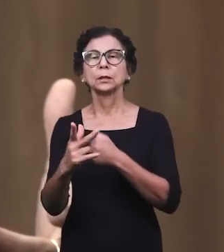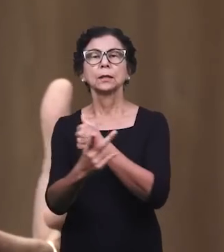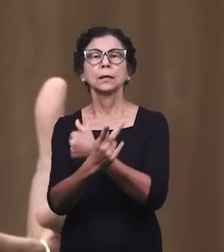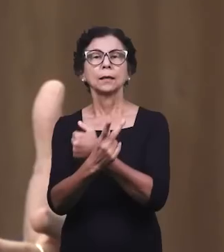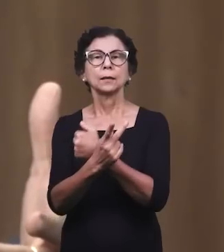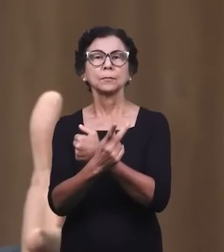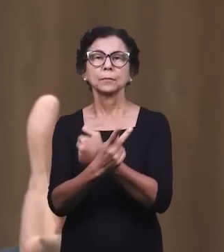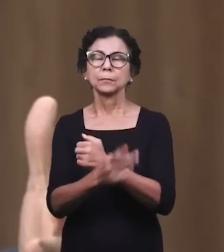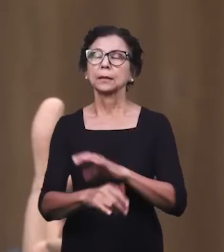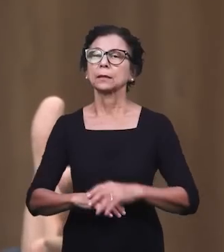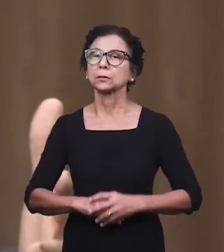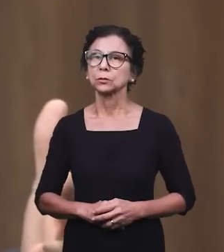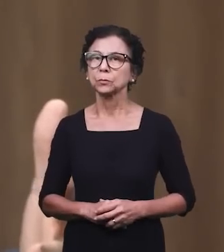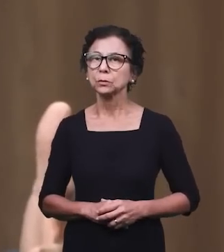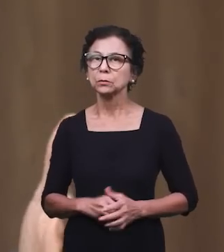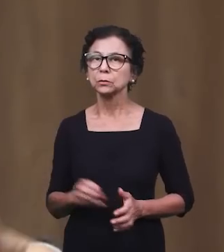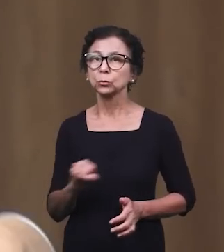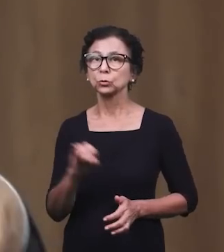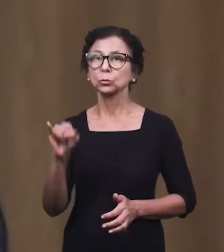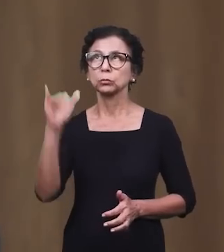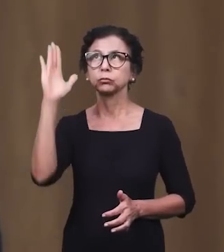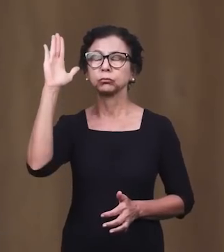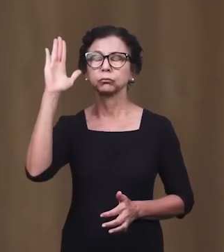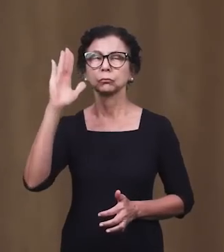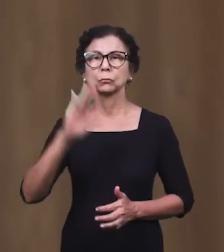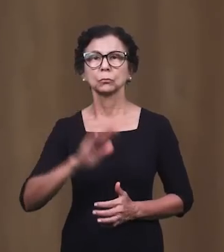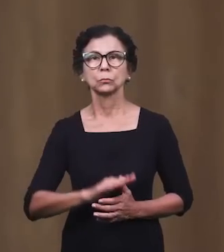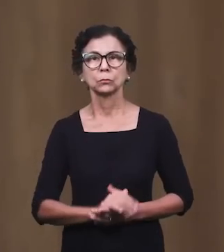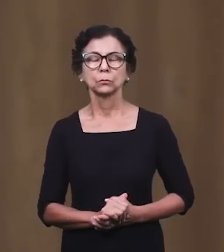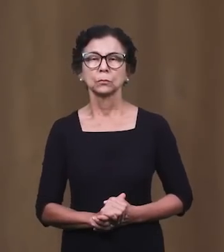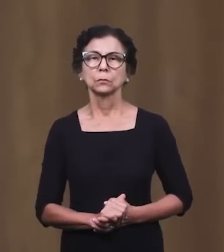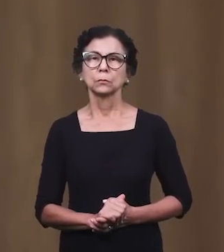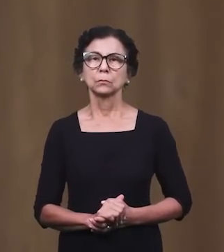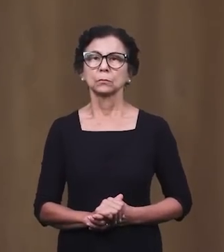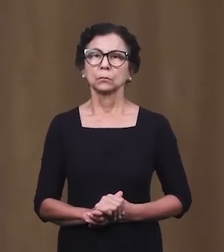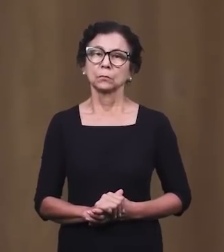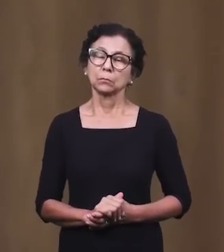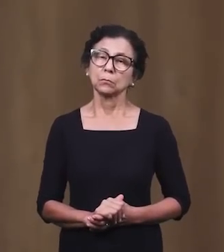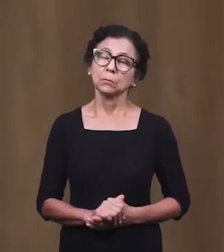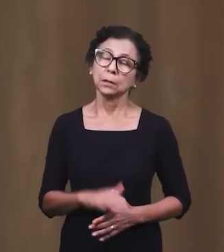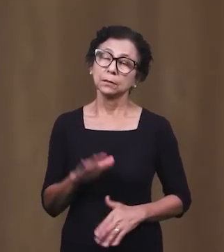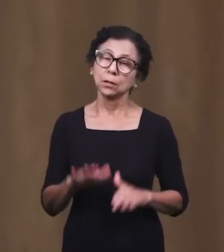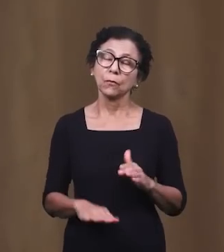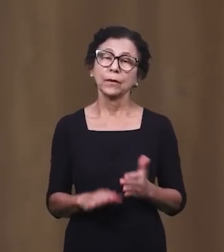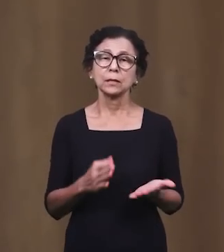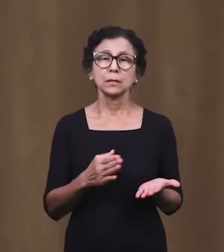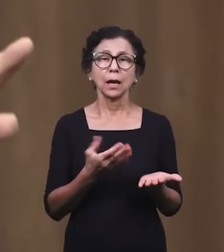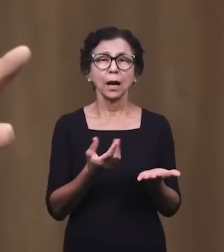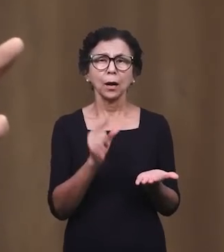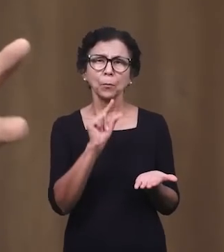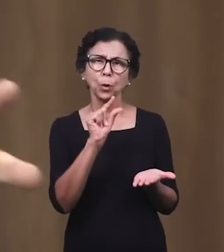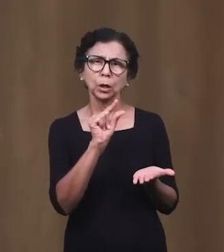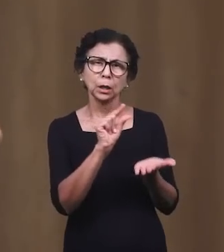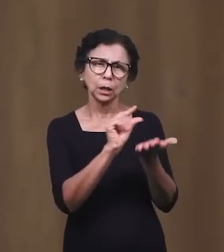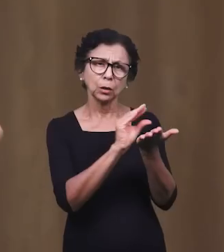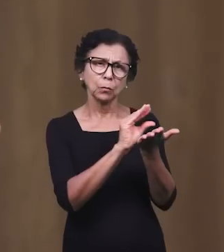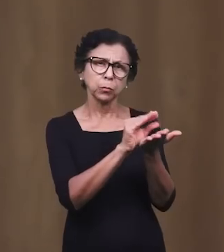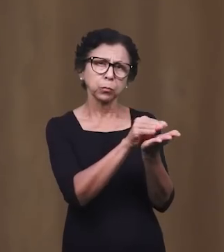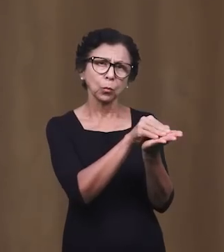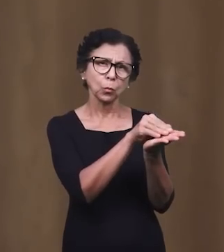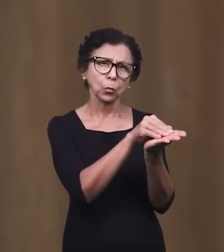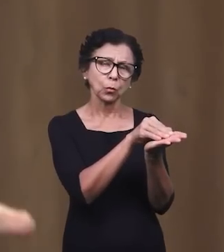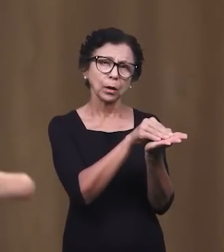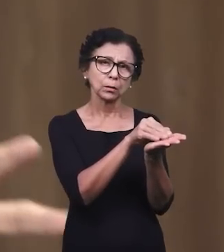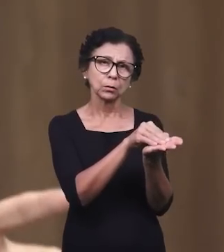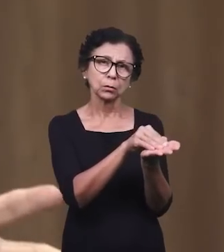te sustentar no momento de calamidade. É claro que pode ser que a sua reserva não seja suficiente, mas por algum tempo você conseguiu